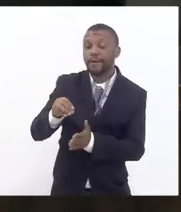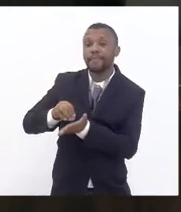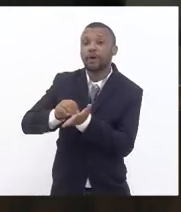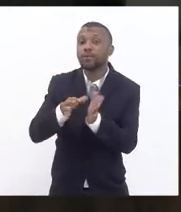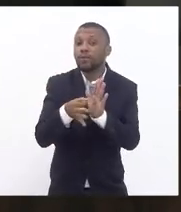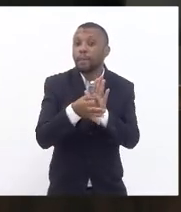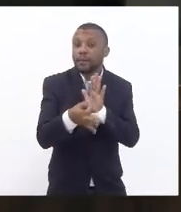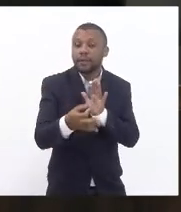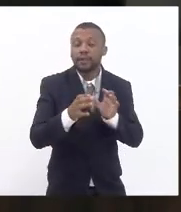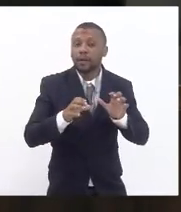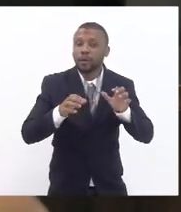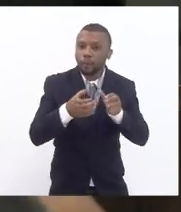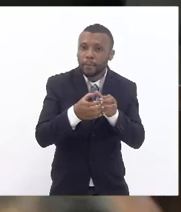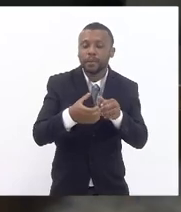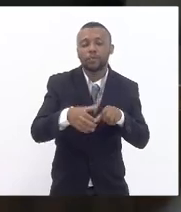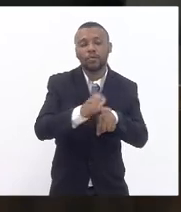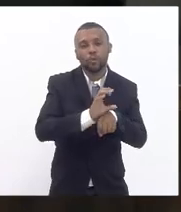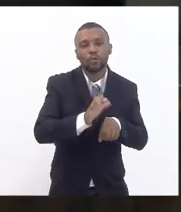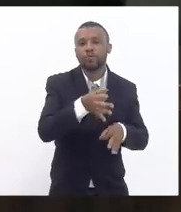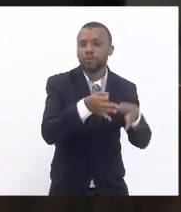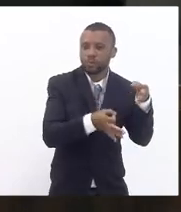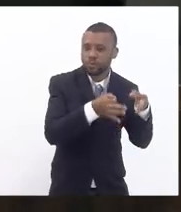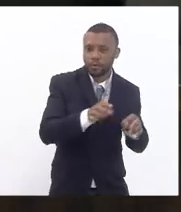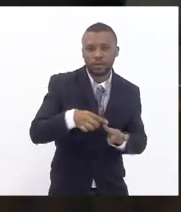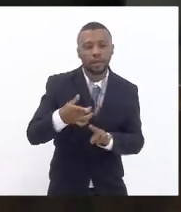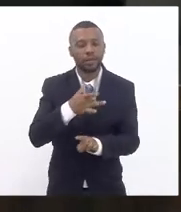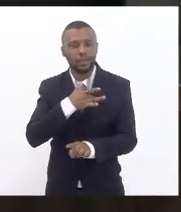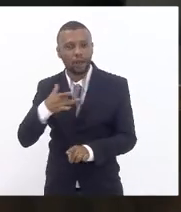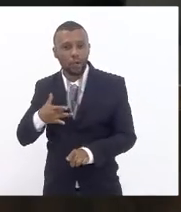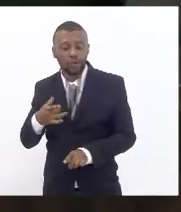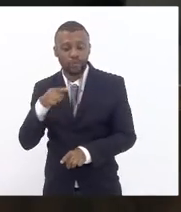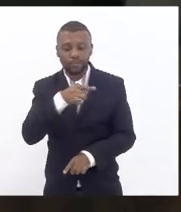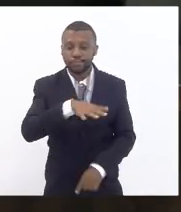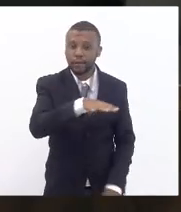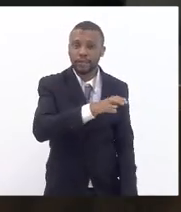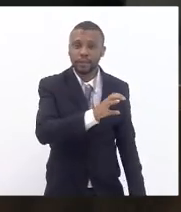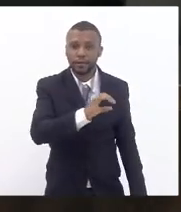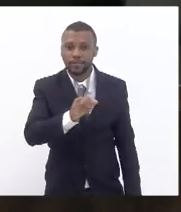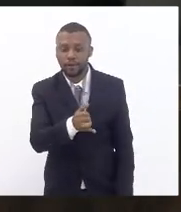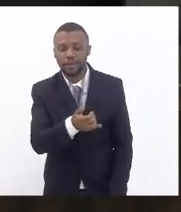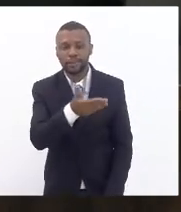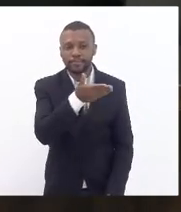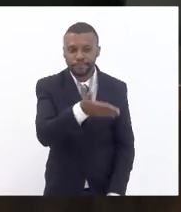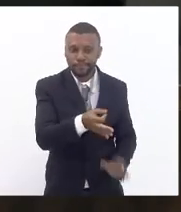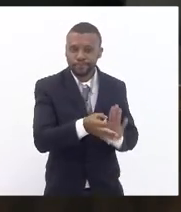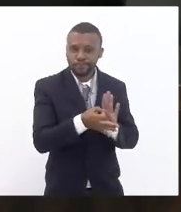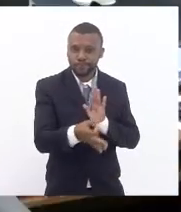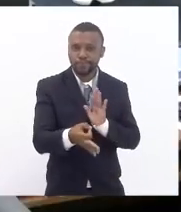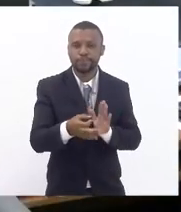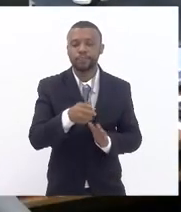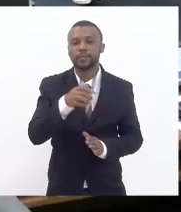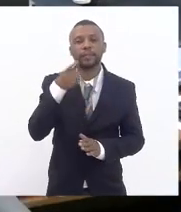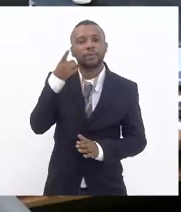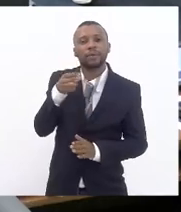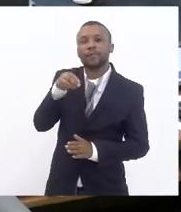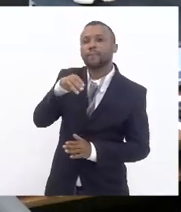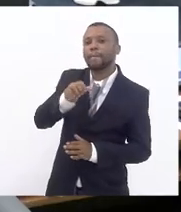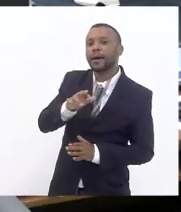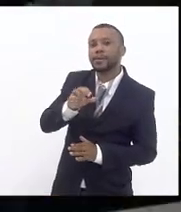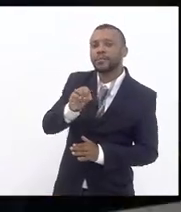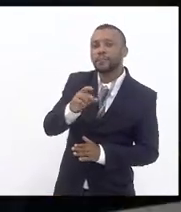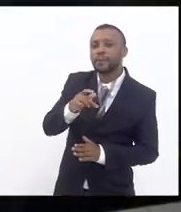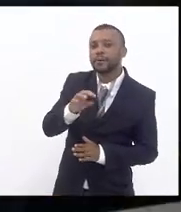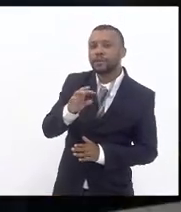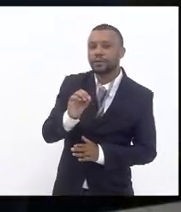Constituição e Justiça e Saúde. Pela CCJ, deputado Márcio Pacheco. Senhor presidente, eu gostaria de solicitar a